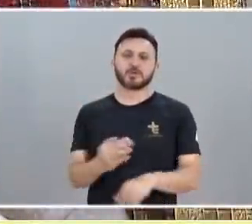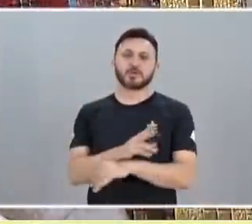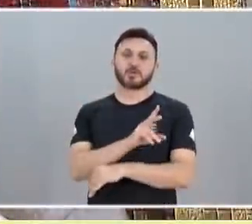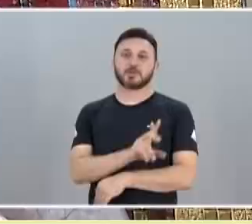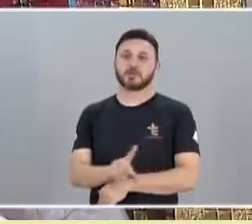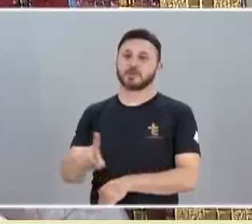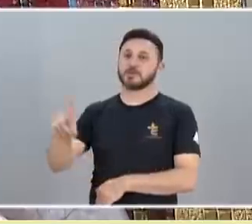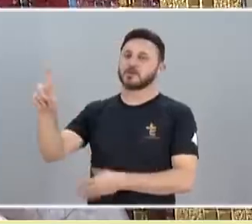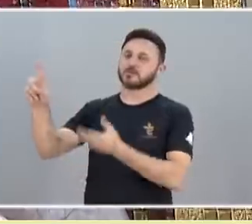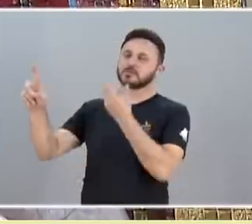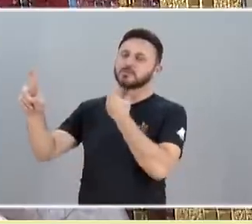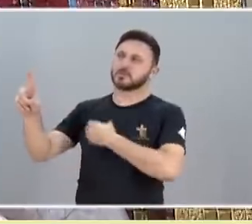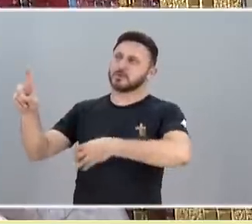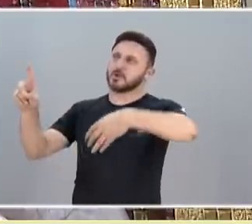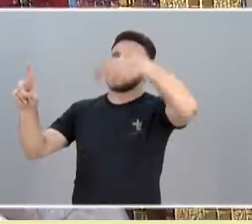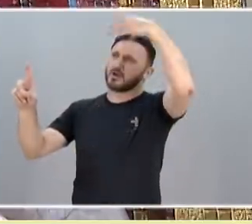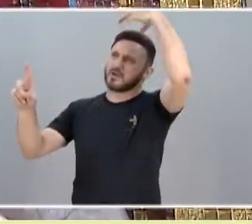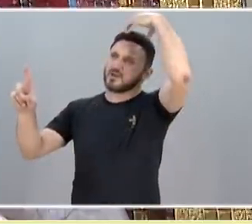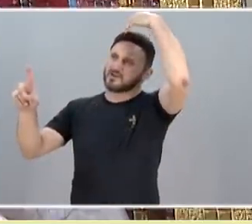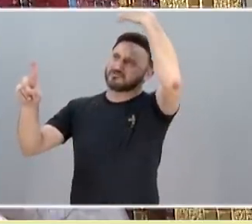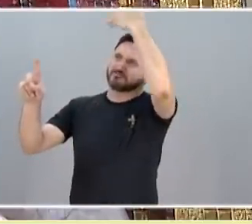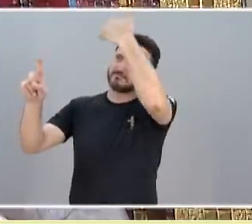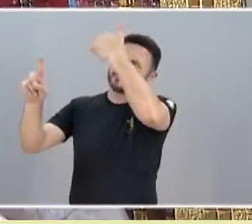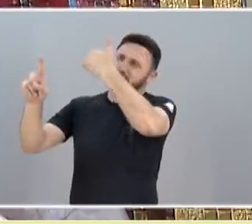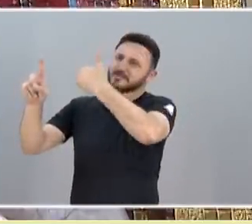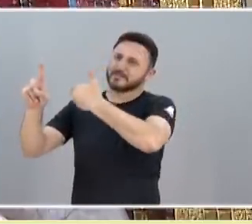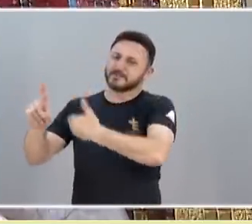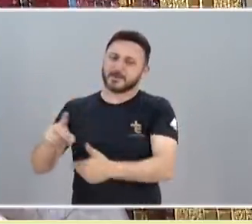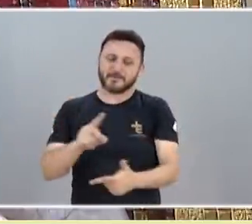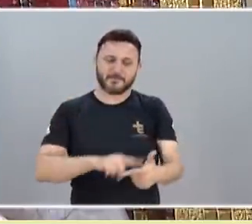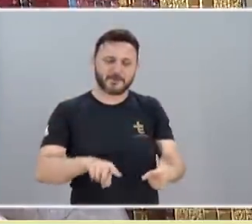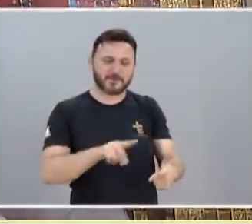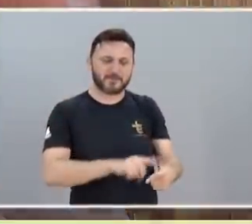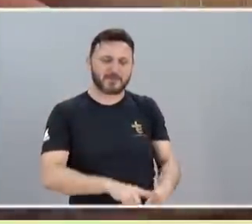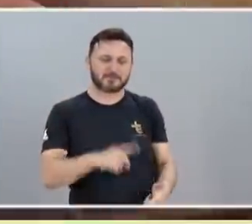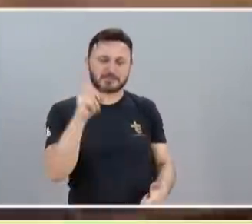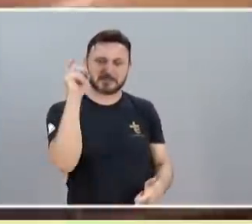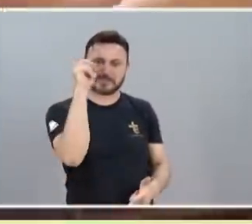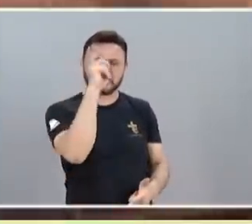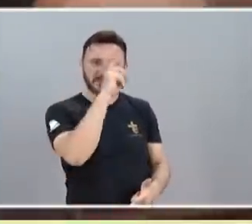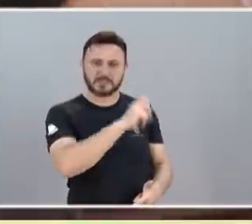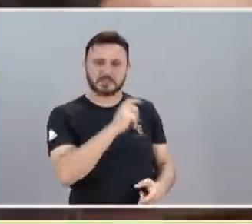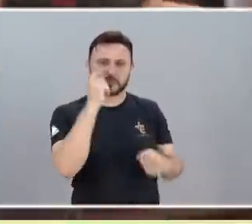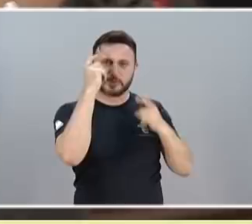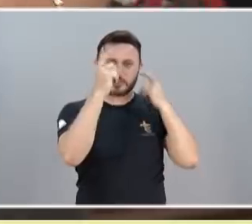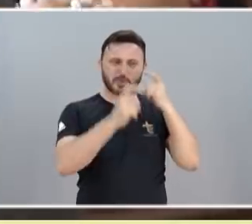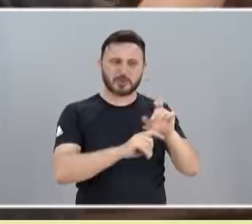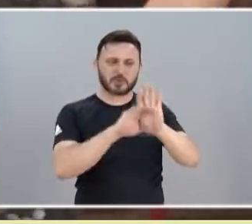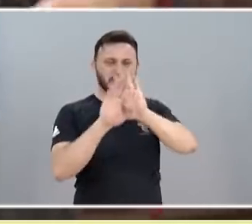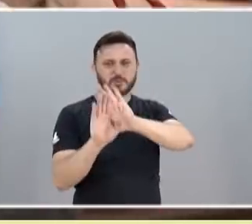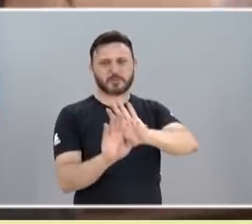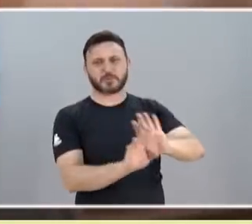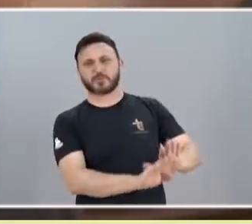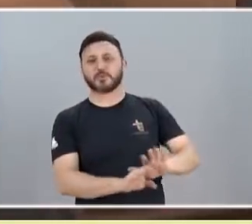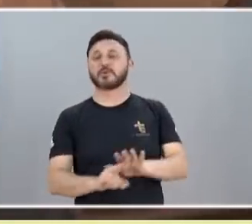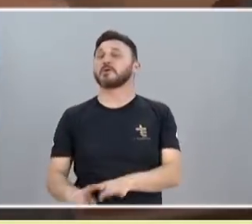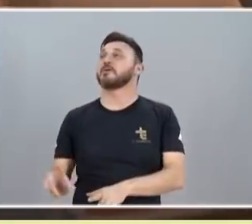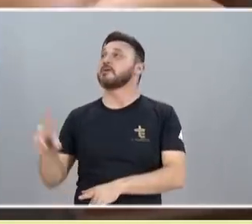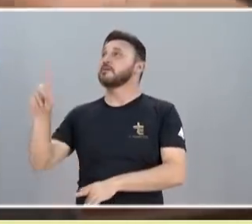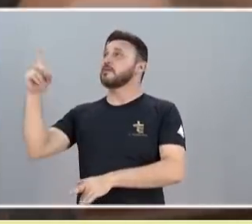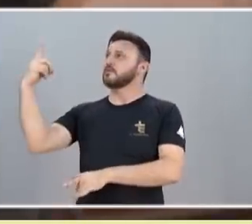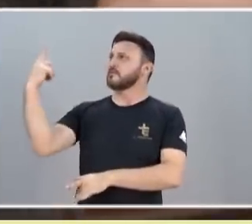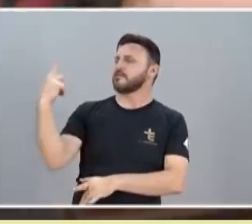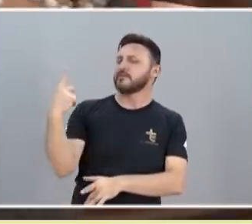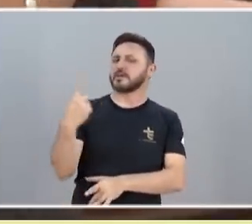viver soberano Deus, derrube as muralhas, vá à